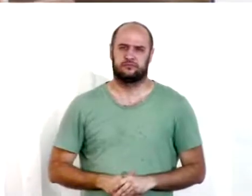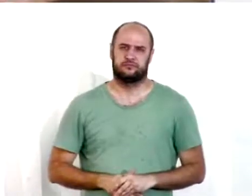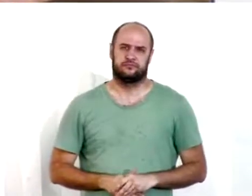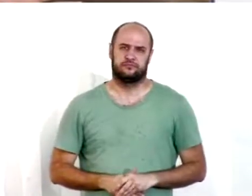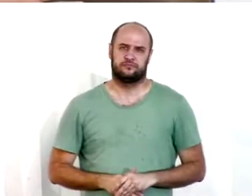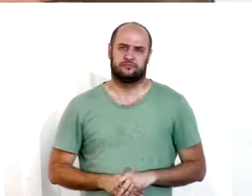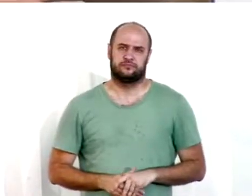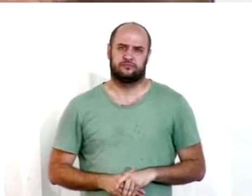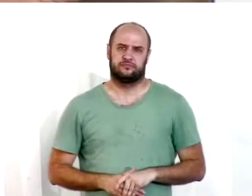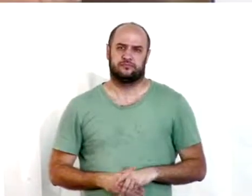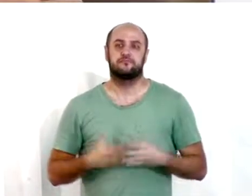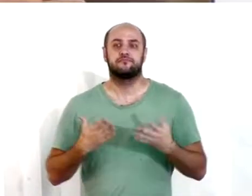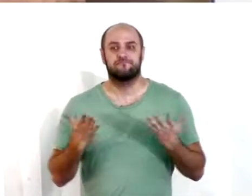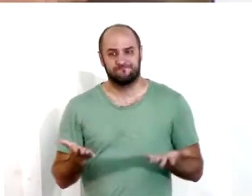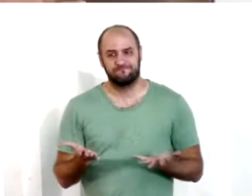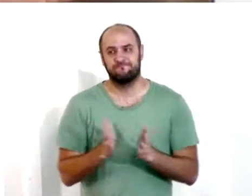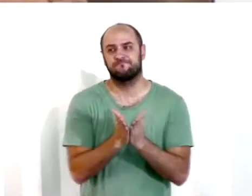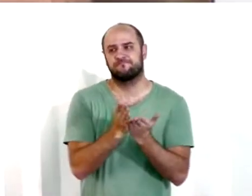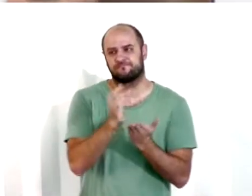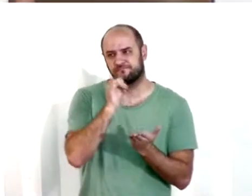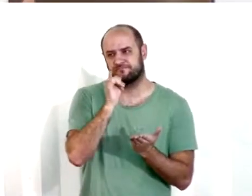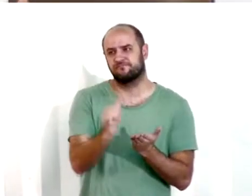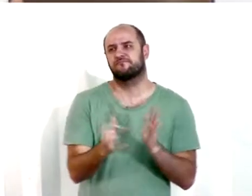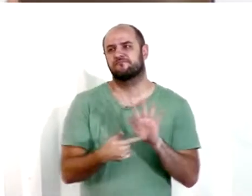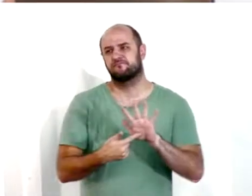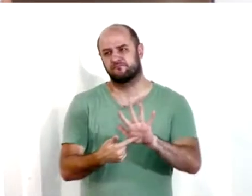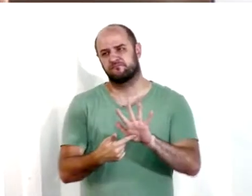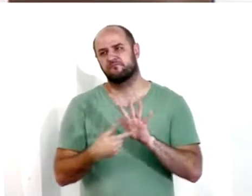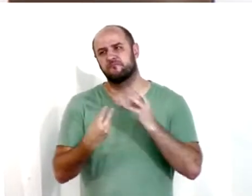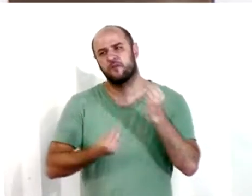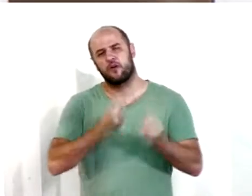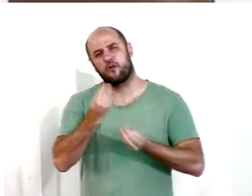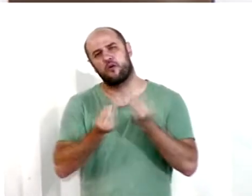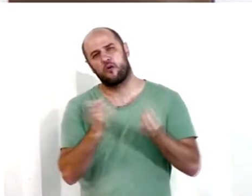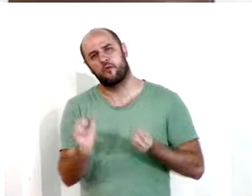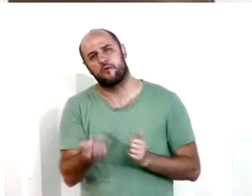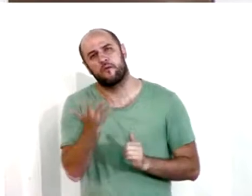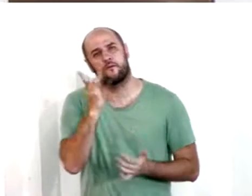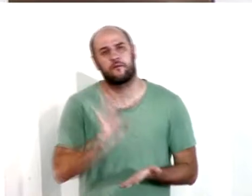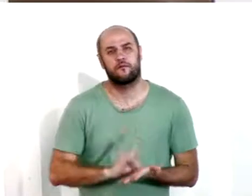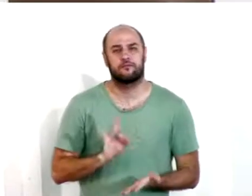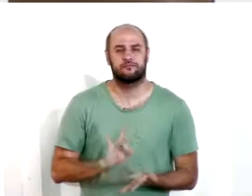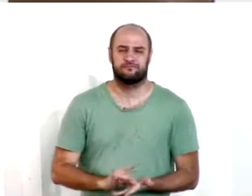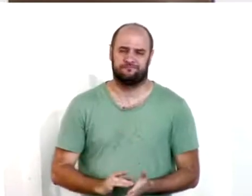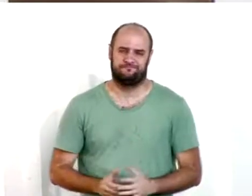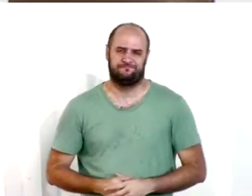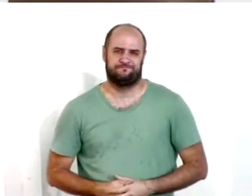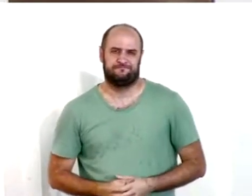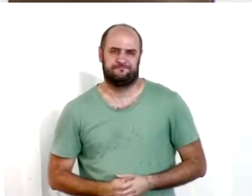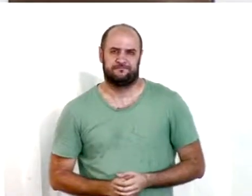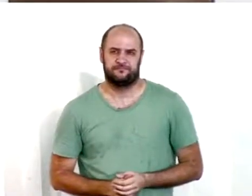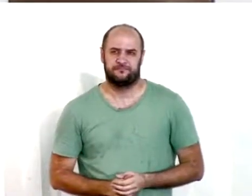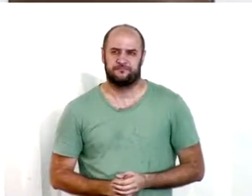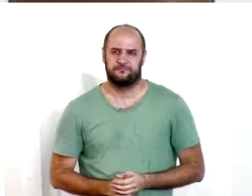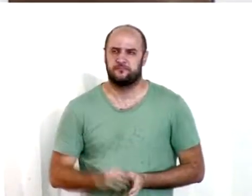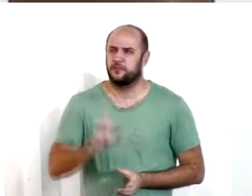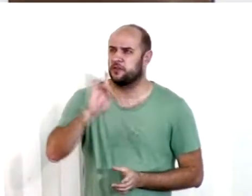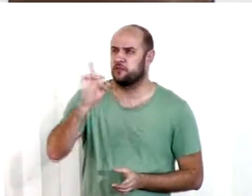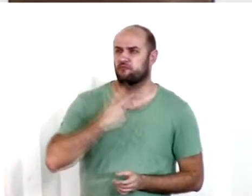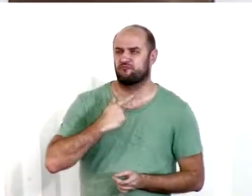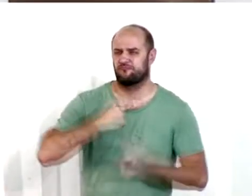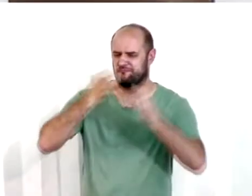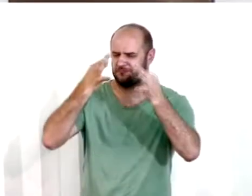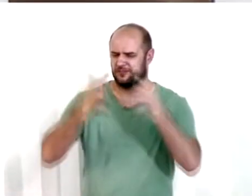E a Escritura vai dizer para nós, tudo isso funciona conforme a vontade dEle, porque a vontade dEle não cabe na nossa, e por isso que ela é perfeita. E